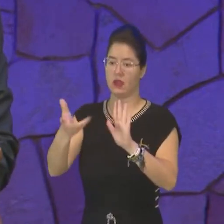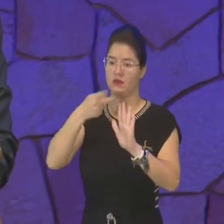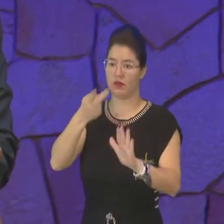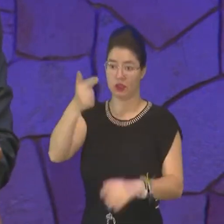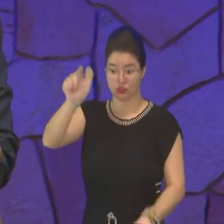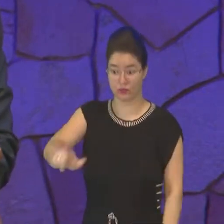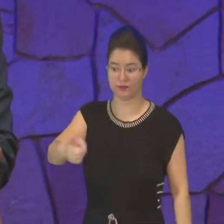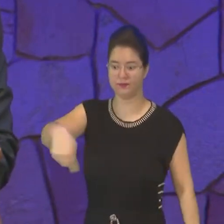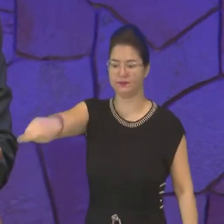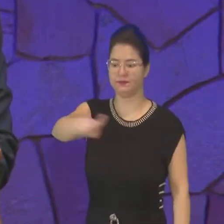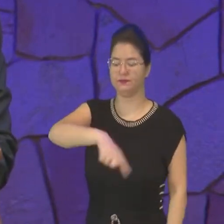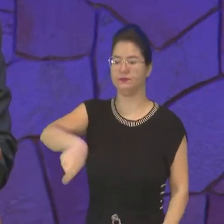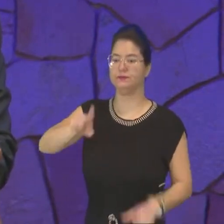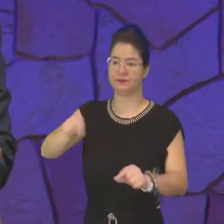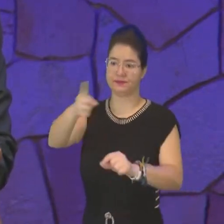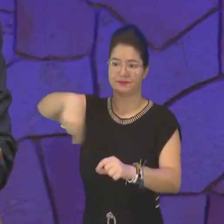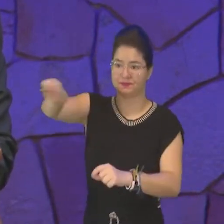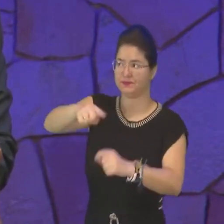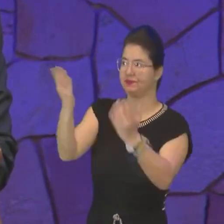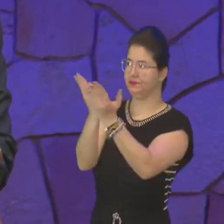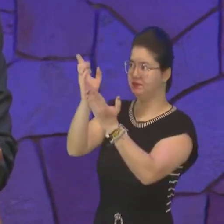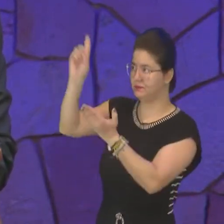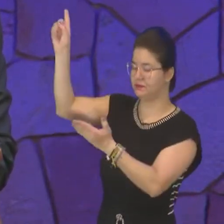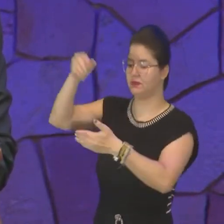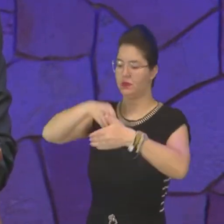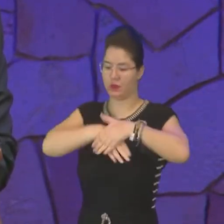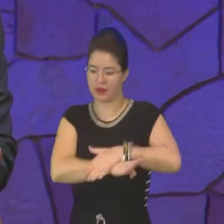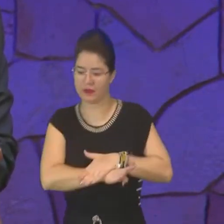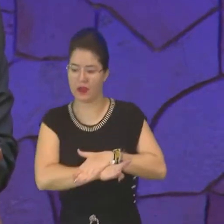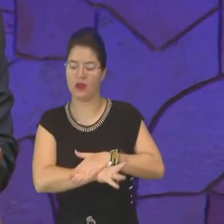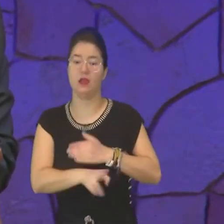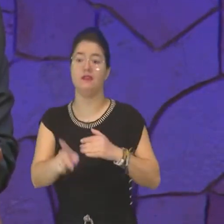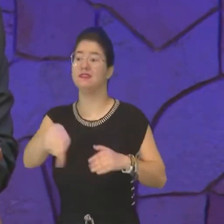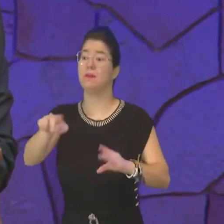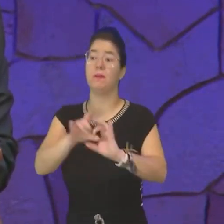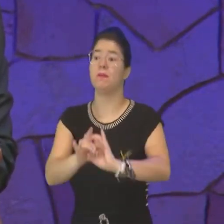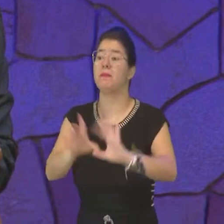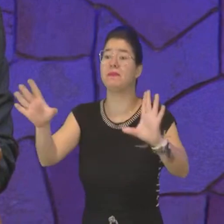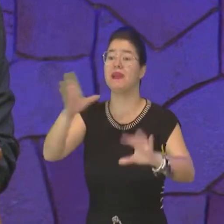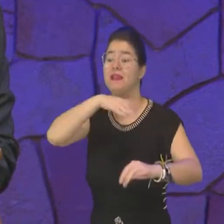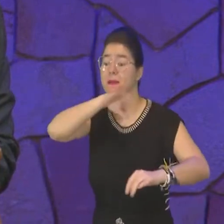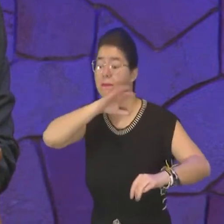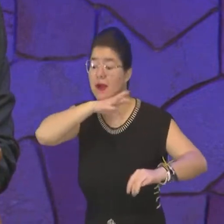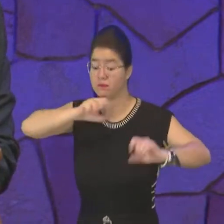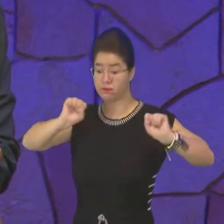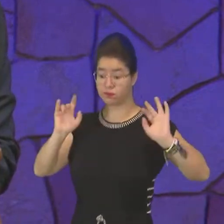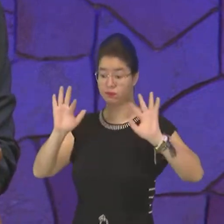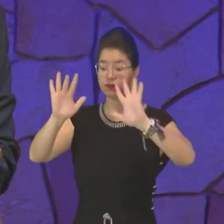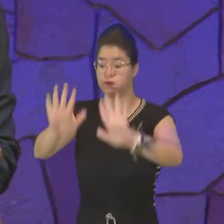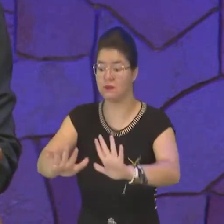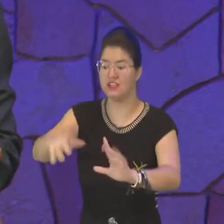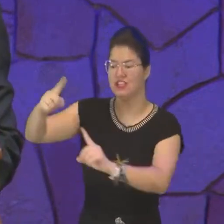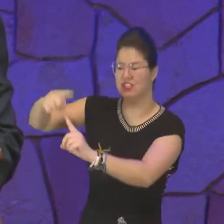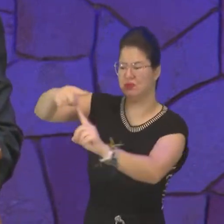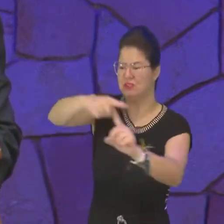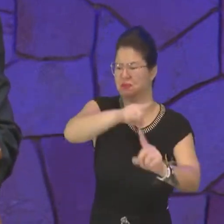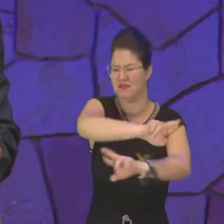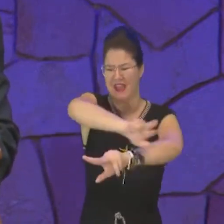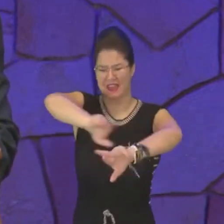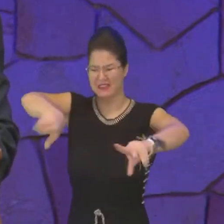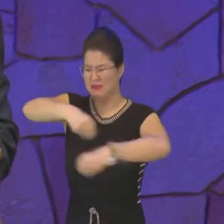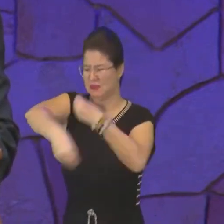irmãos: guardarás os meus estatutos, não permitirás que os teus animais se ajuntem com os de espécie